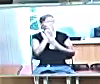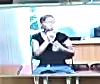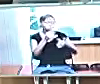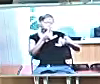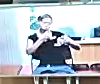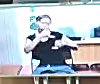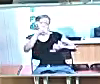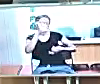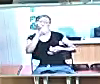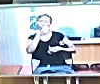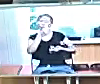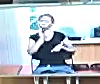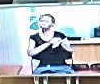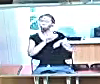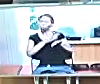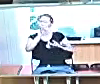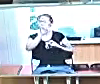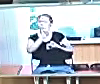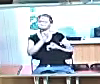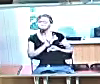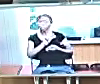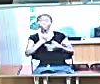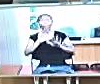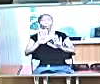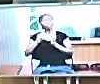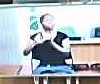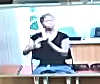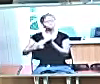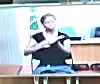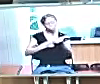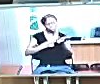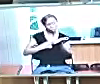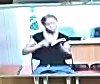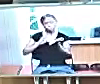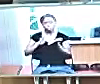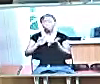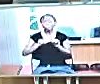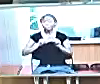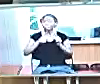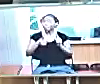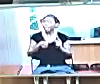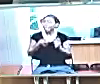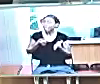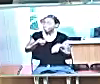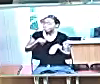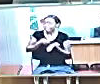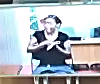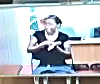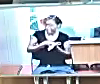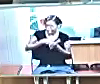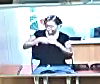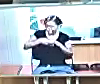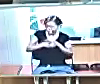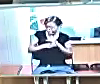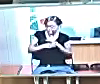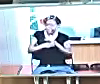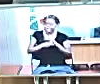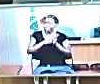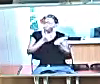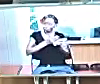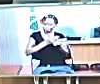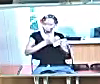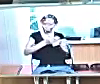esses recursos muitos acordos foram feitos mas essa entrada é parcelada então é um acordo de longo prazo com